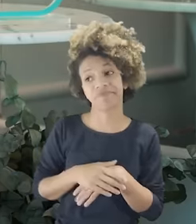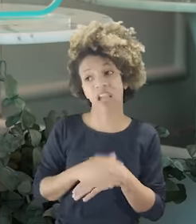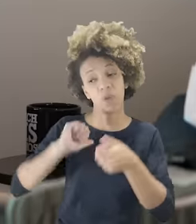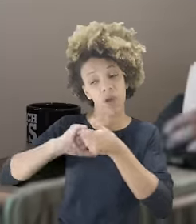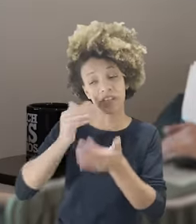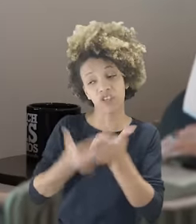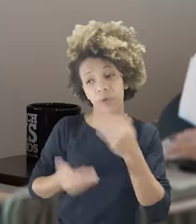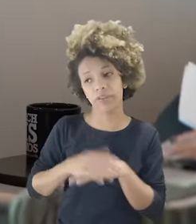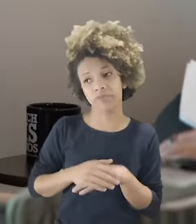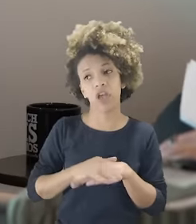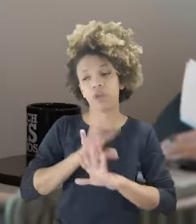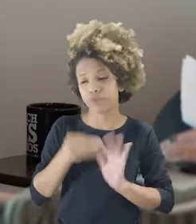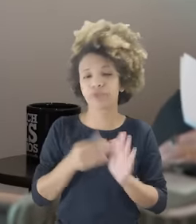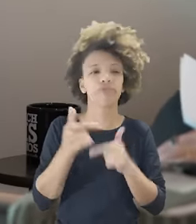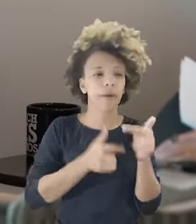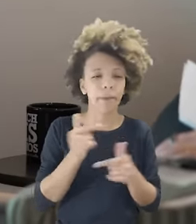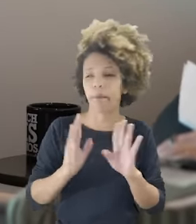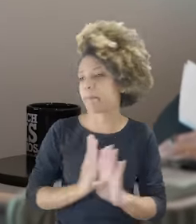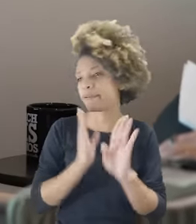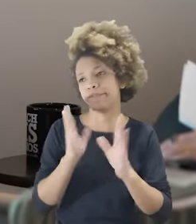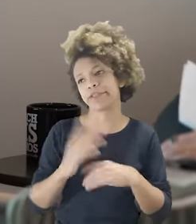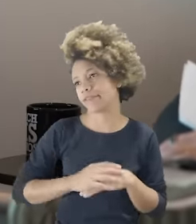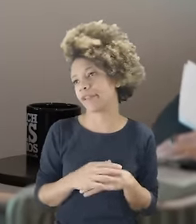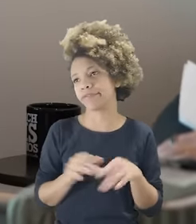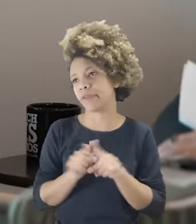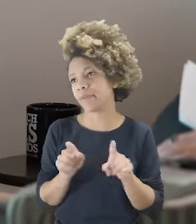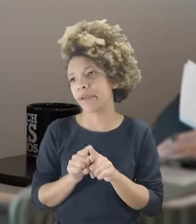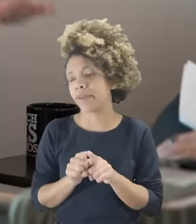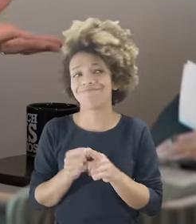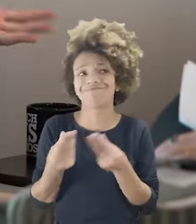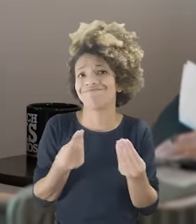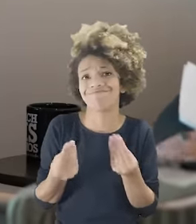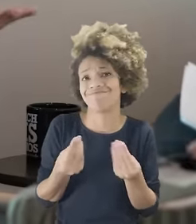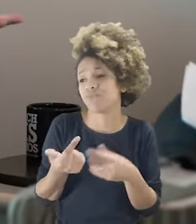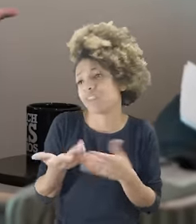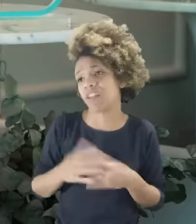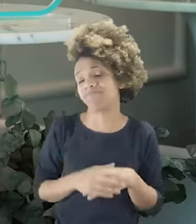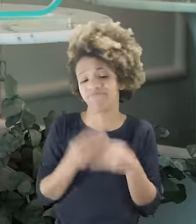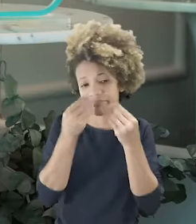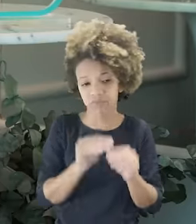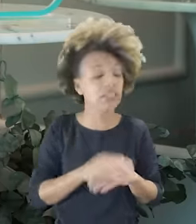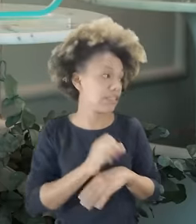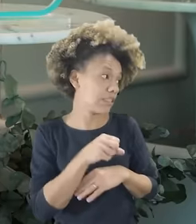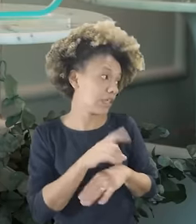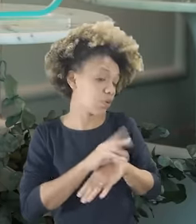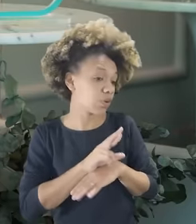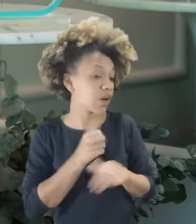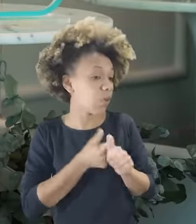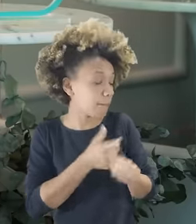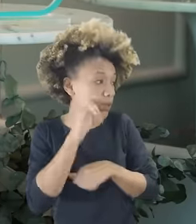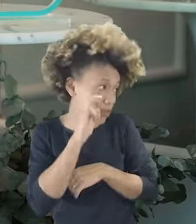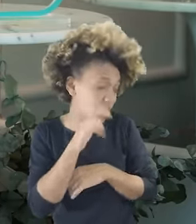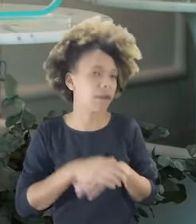isso quer dizer todo trabalho para inventar uma coisa e a pessoa vai lá parcela e não sei quantas vezes uma coisa assim serve para nada Doutora eu te acompanho